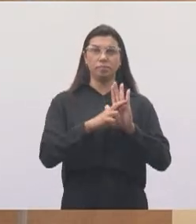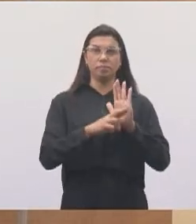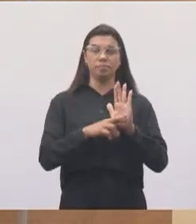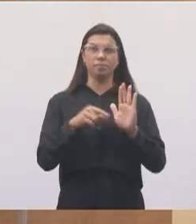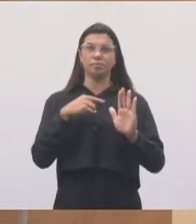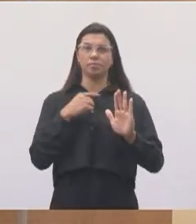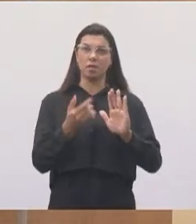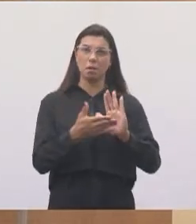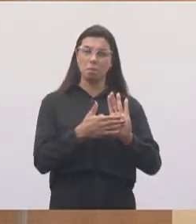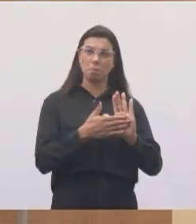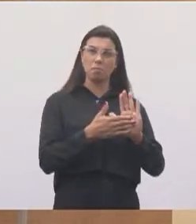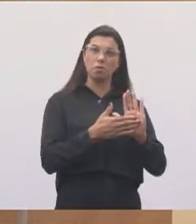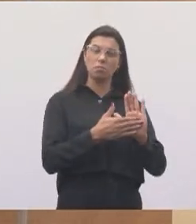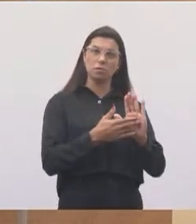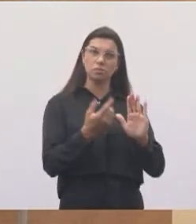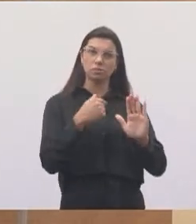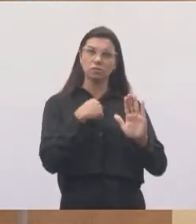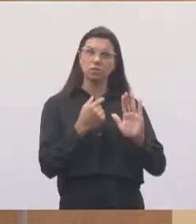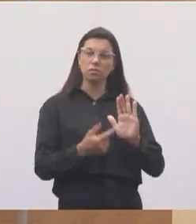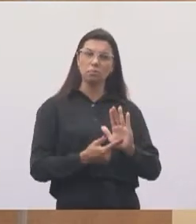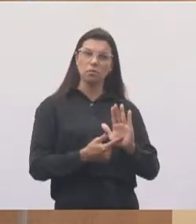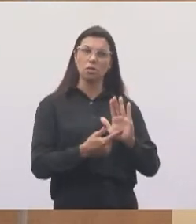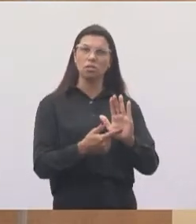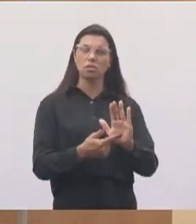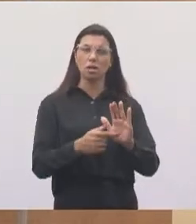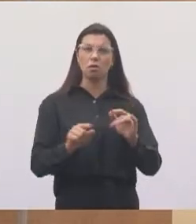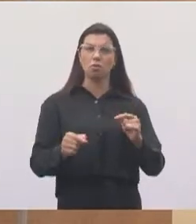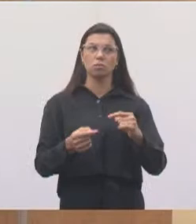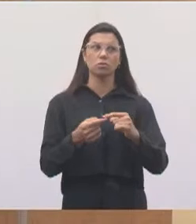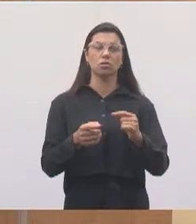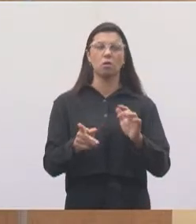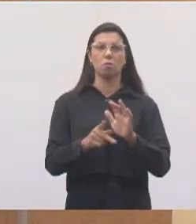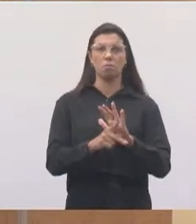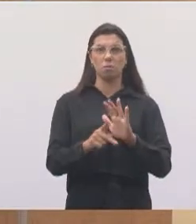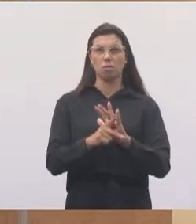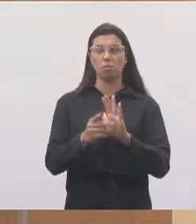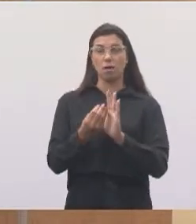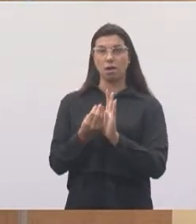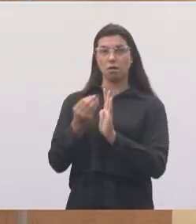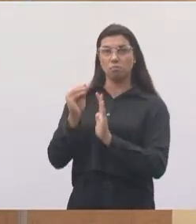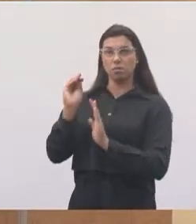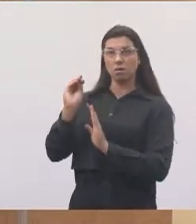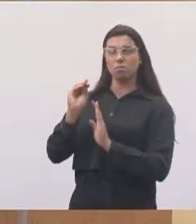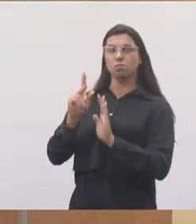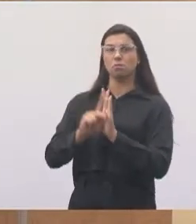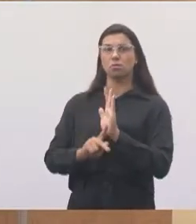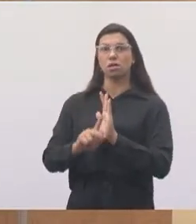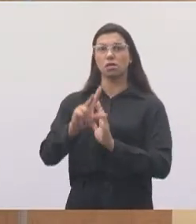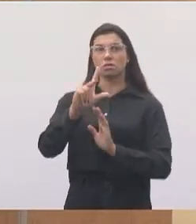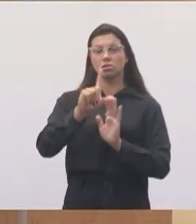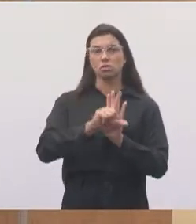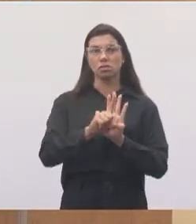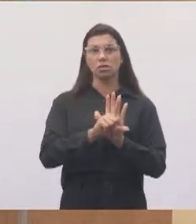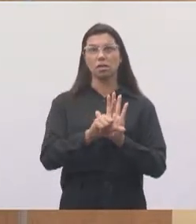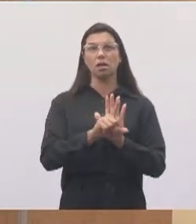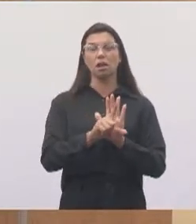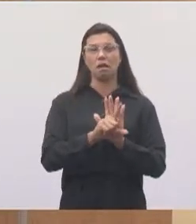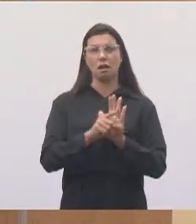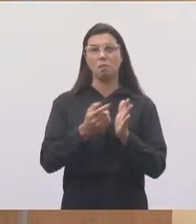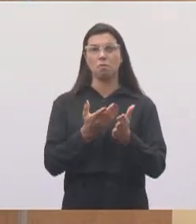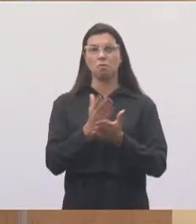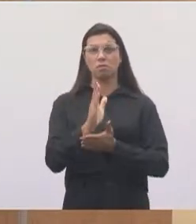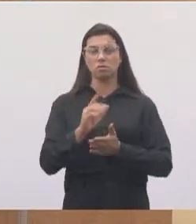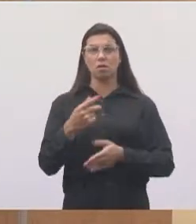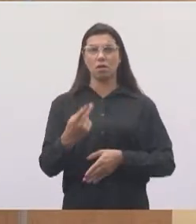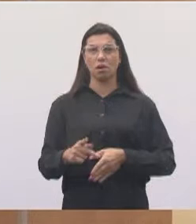a proposta possa alcançar plenamente o seu objetivo, encaminhamos o projeto de lei para apreciação e aprovação desta